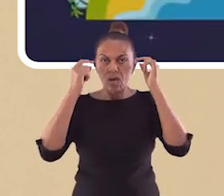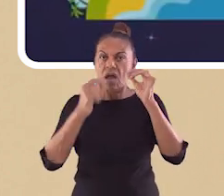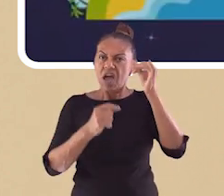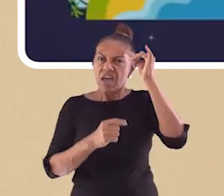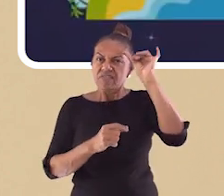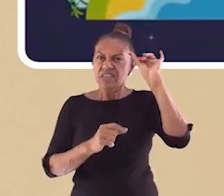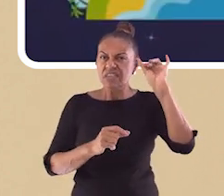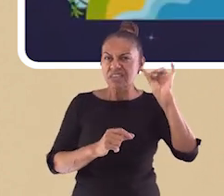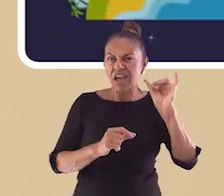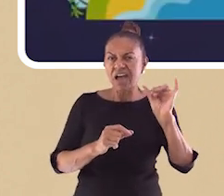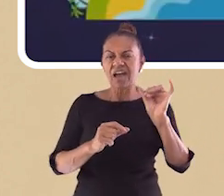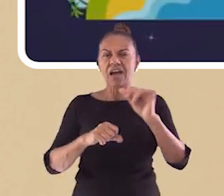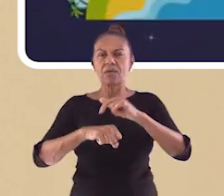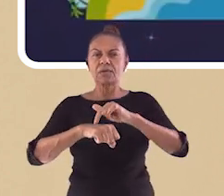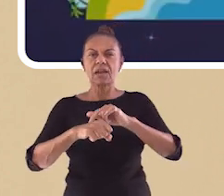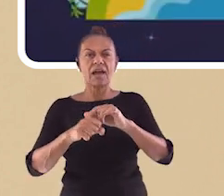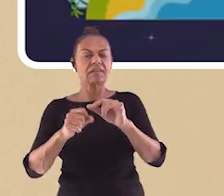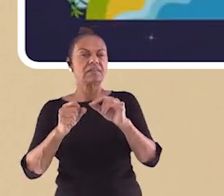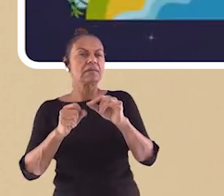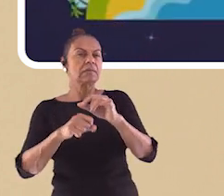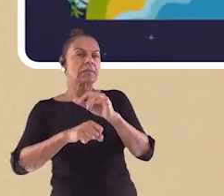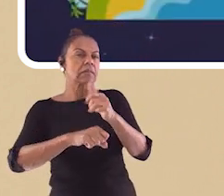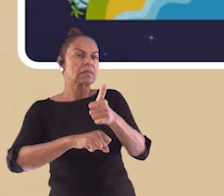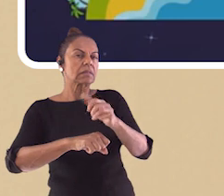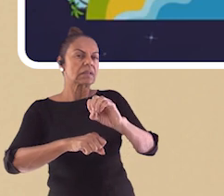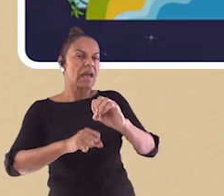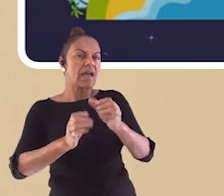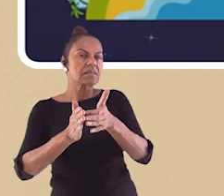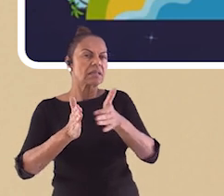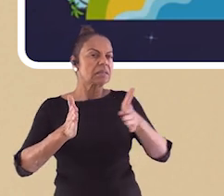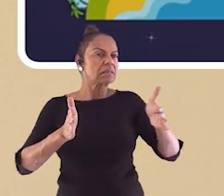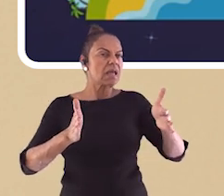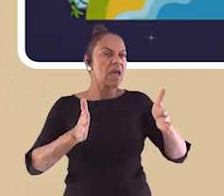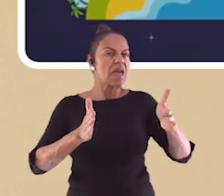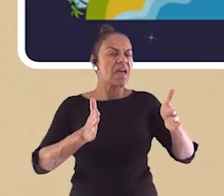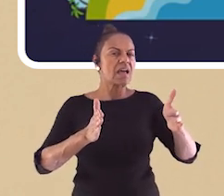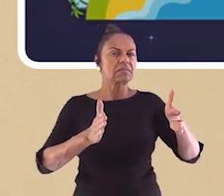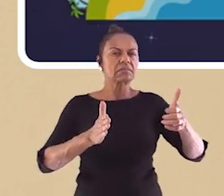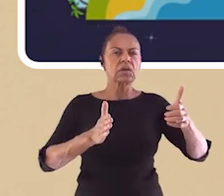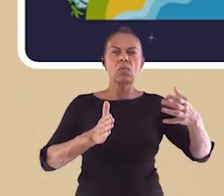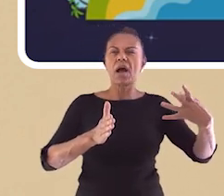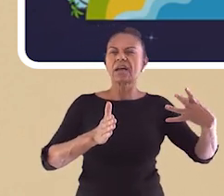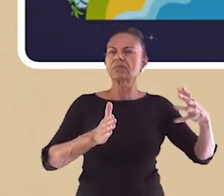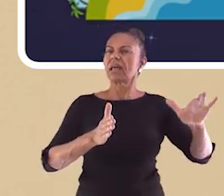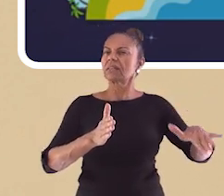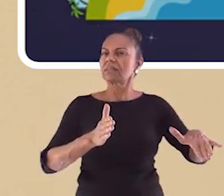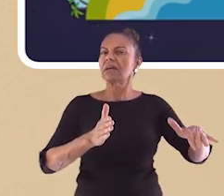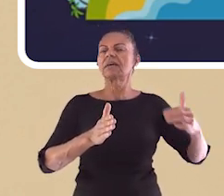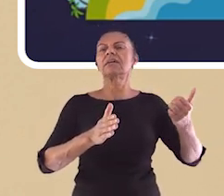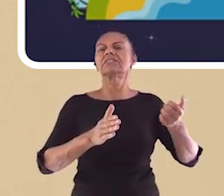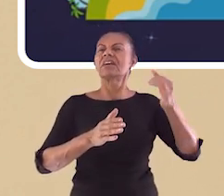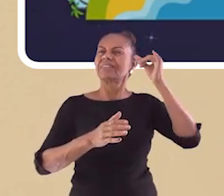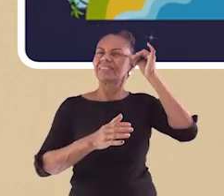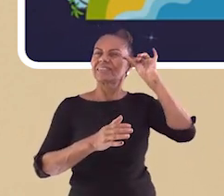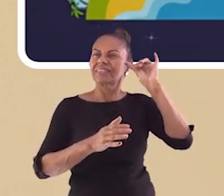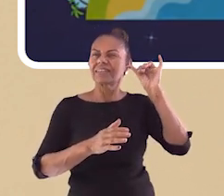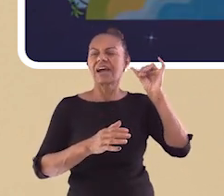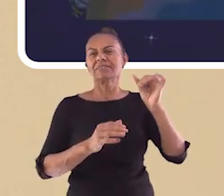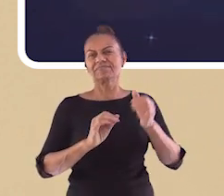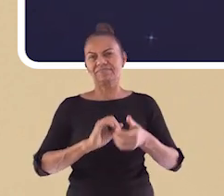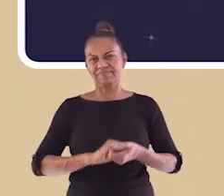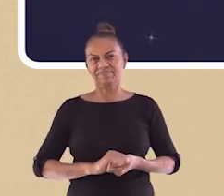evite ficar exposto ao sol no período entre 10 da manhã e 4 da tarde, o horário de maior incidência dos raios